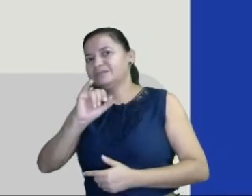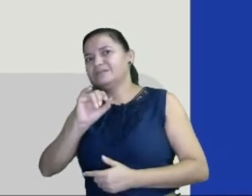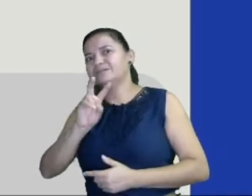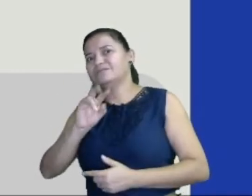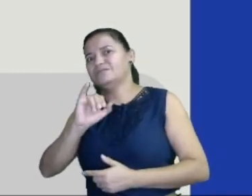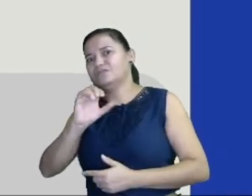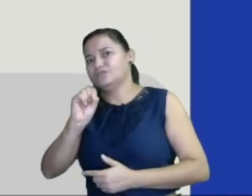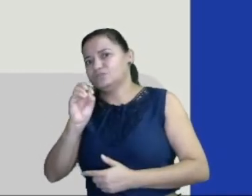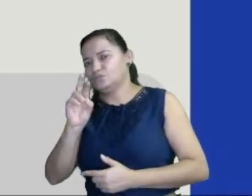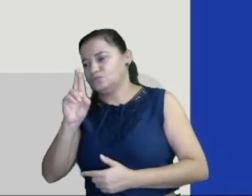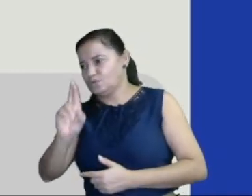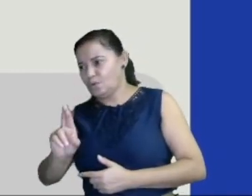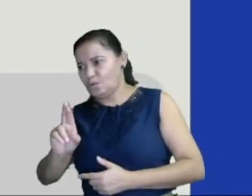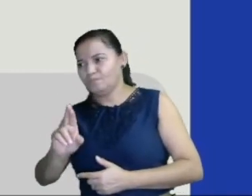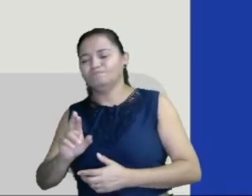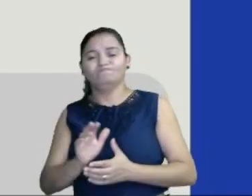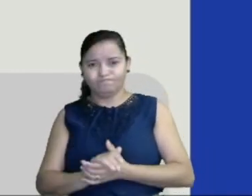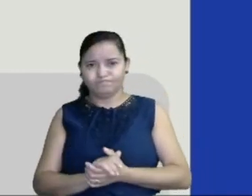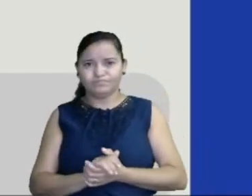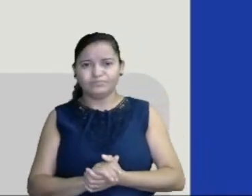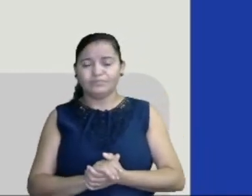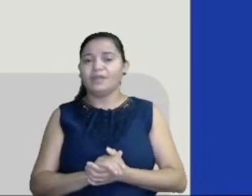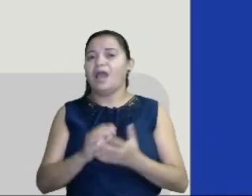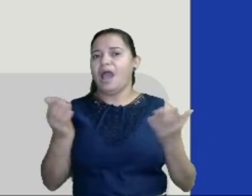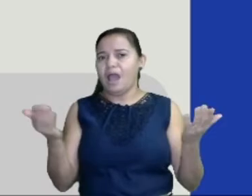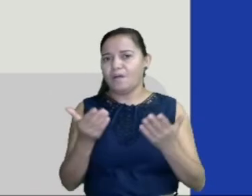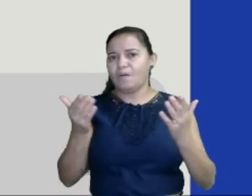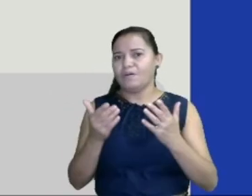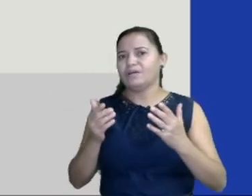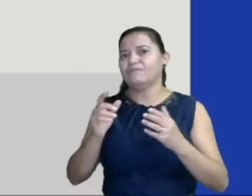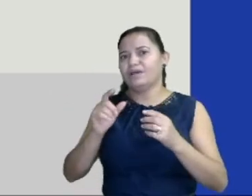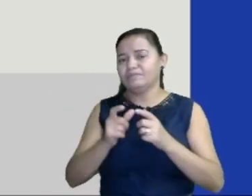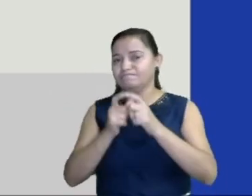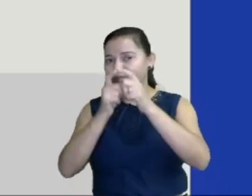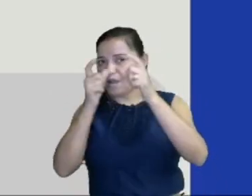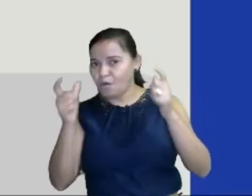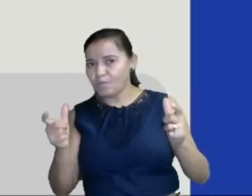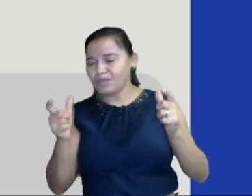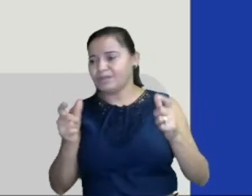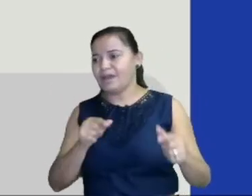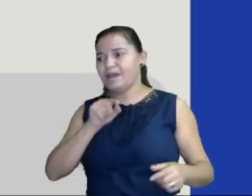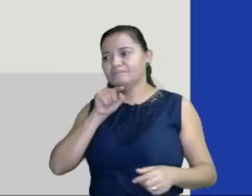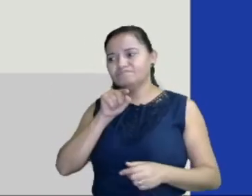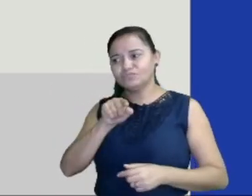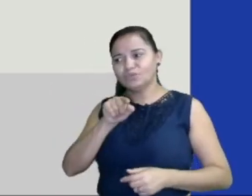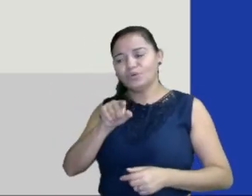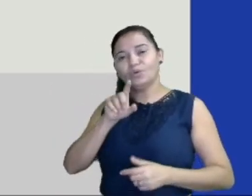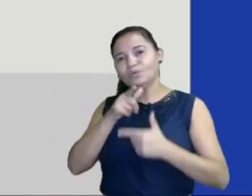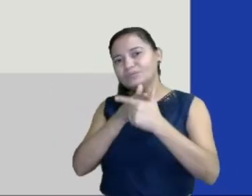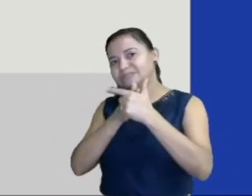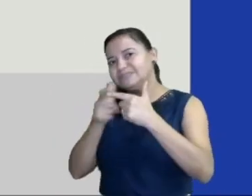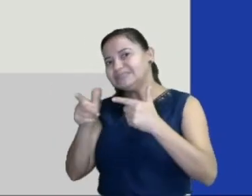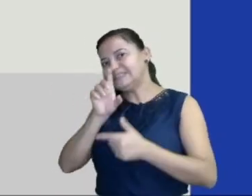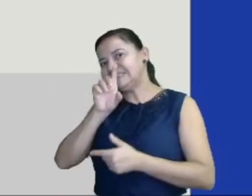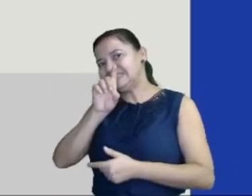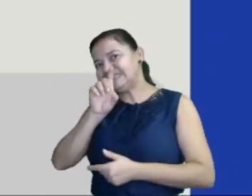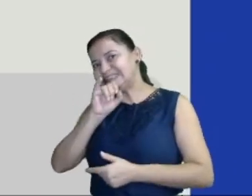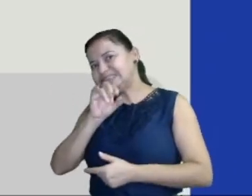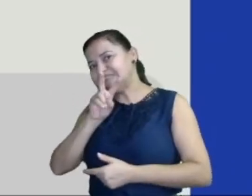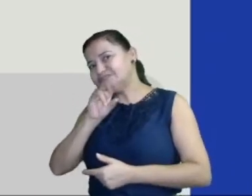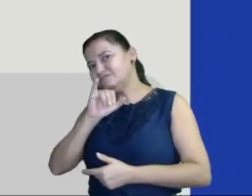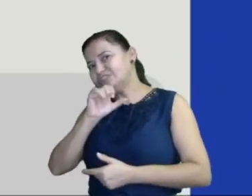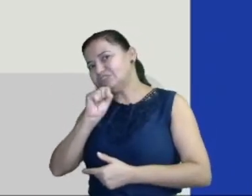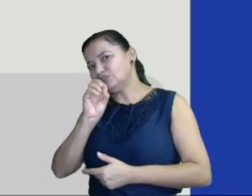que foi encontrada na anterior porque a gente vai aumentar quem o divisor e eu preciso que o valor que apareceu